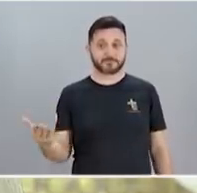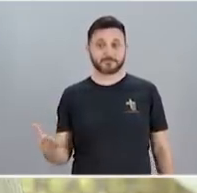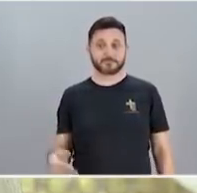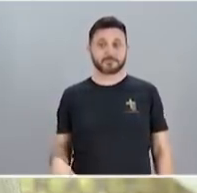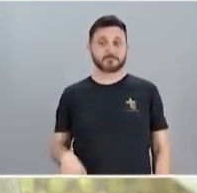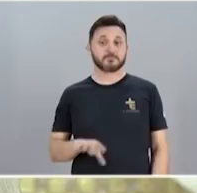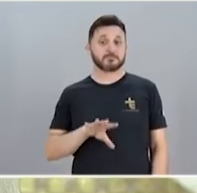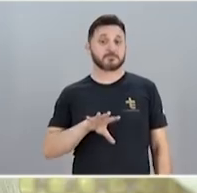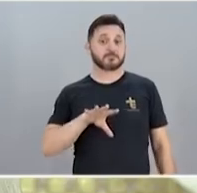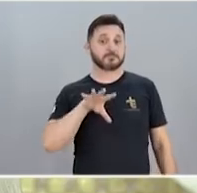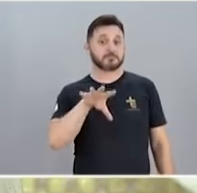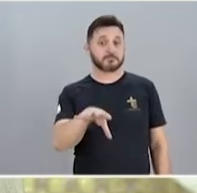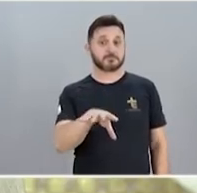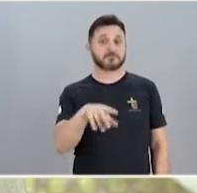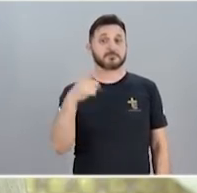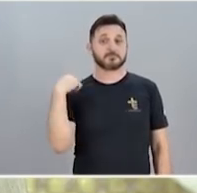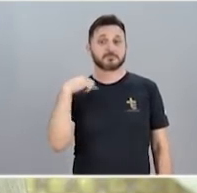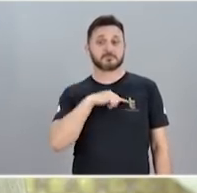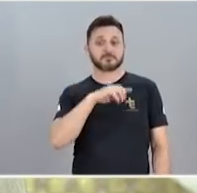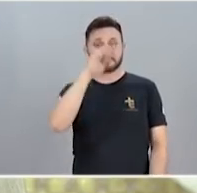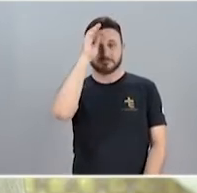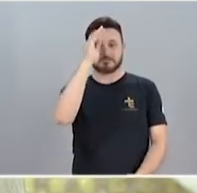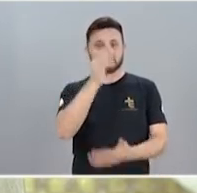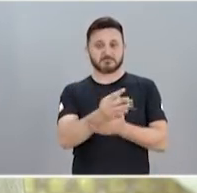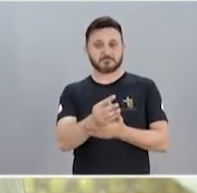é aí que entra a fé.